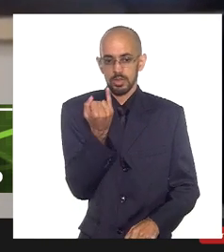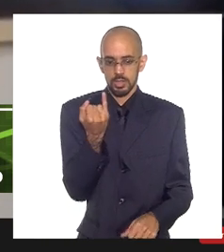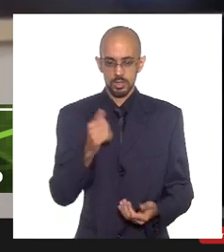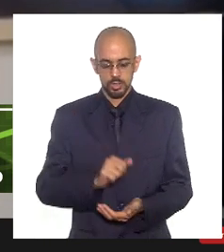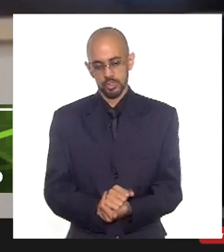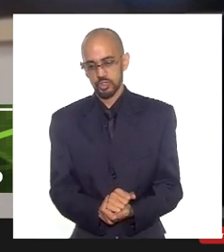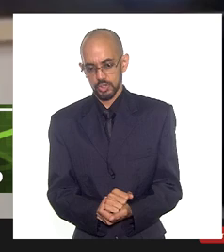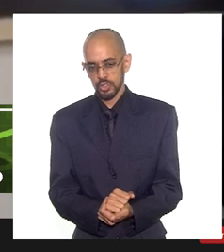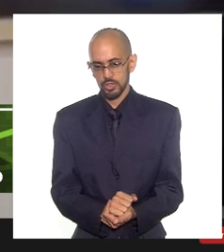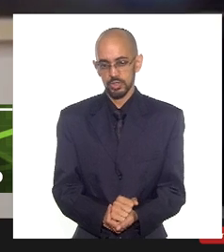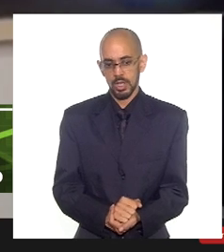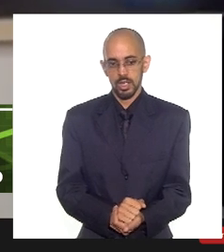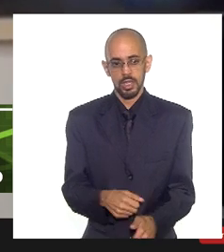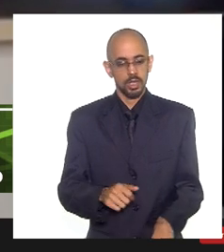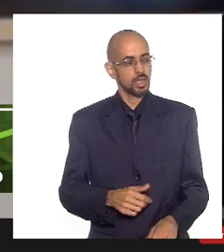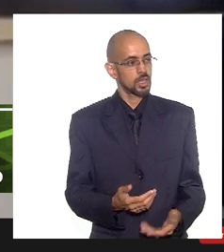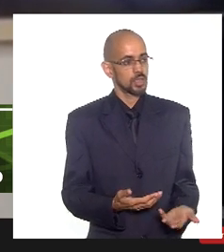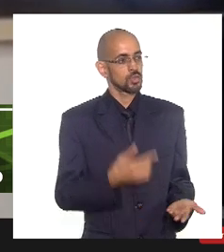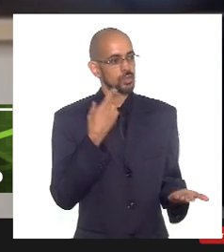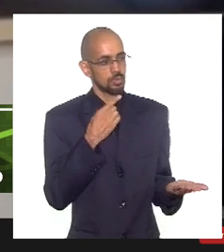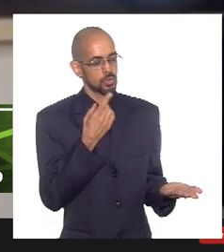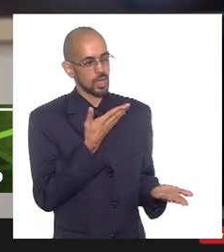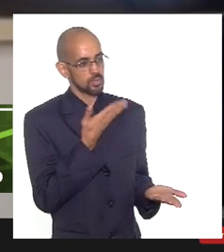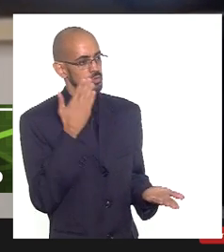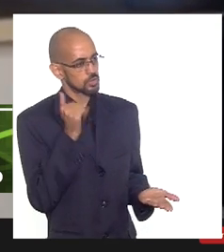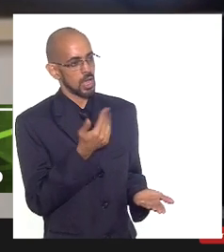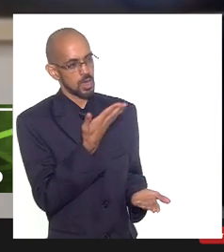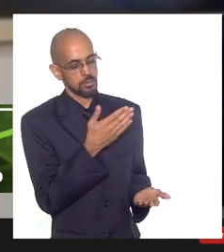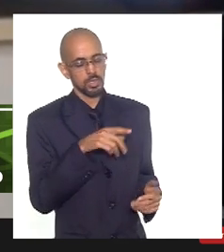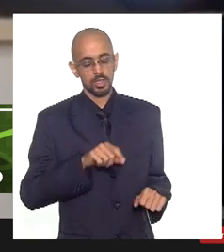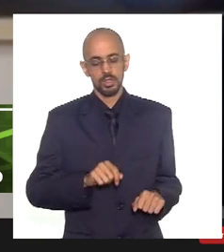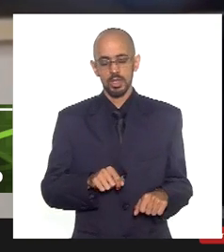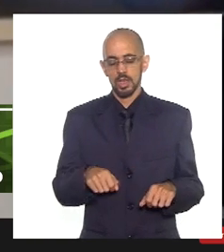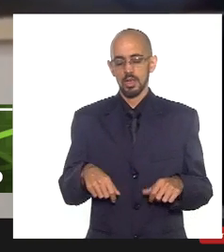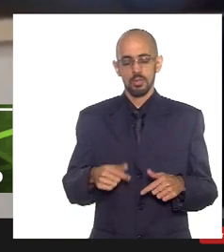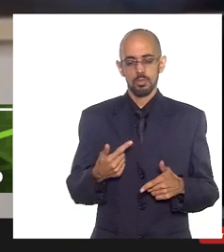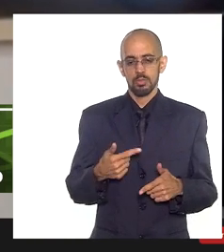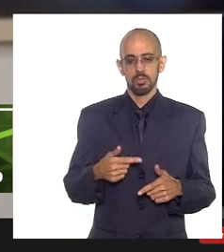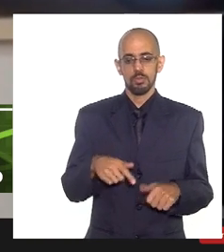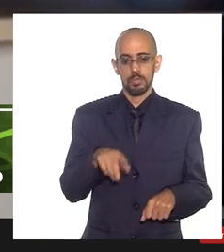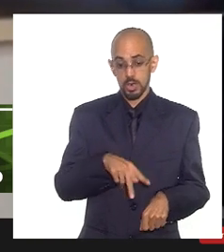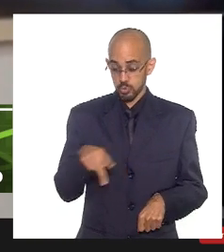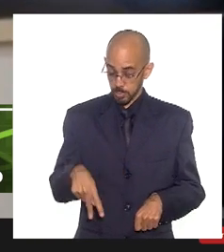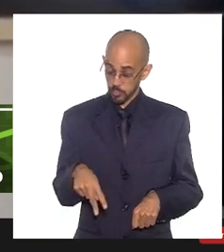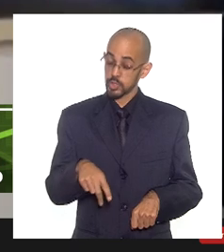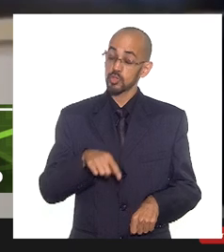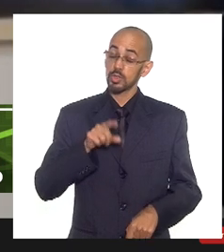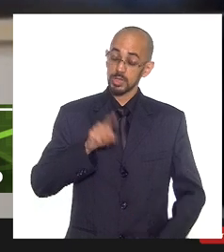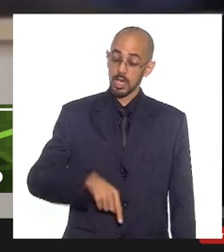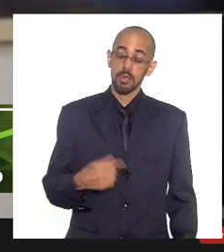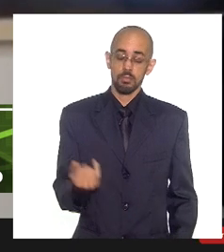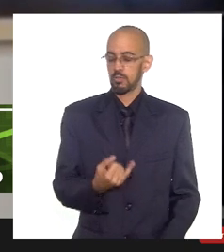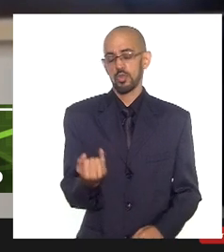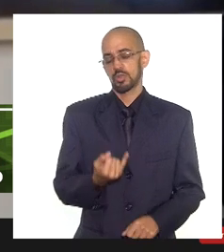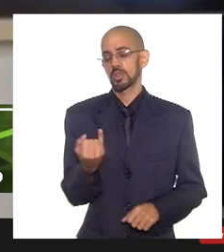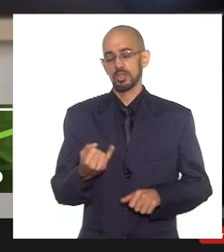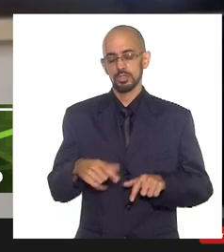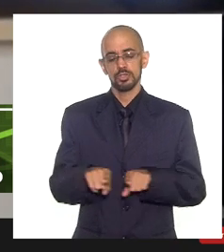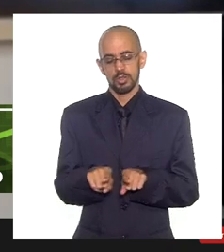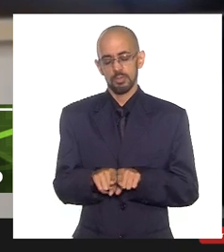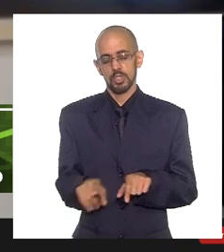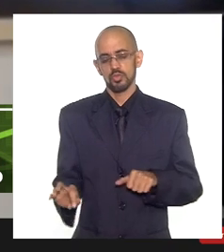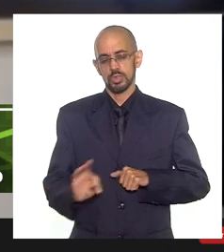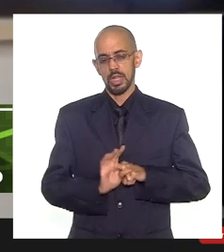Afino pode ser uma coisa imediata importante e relevante para os professores técnicos então eu